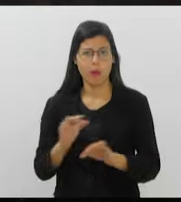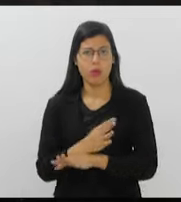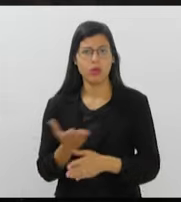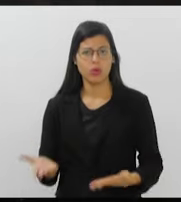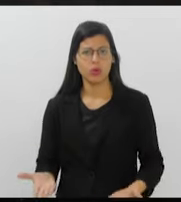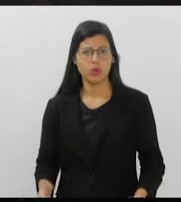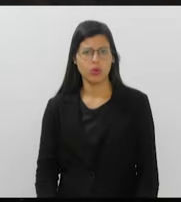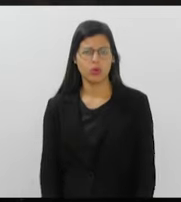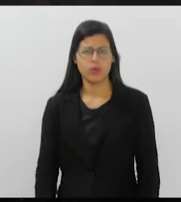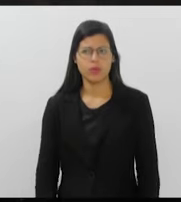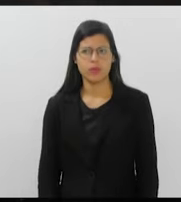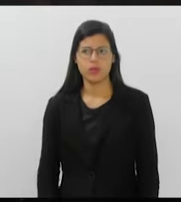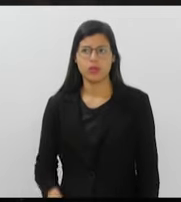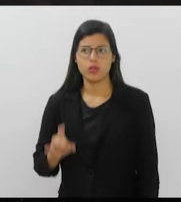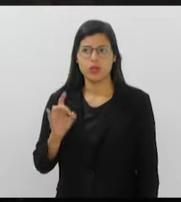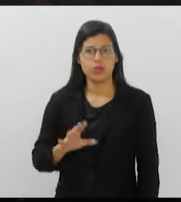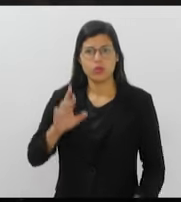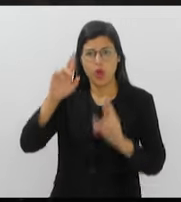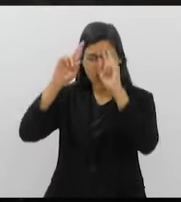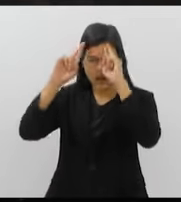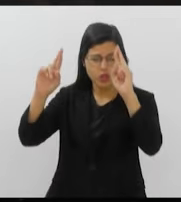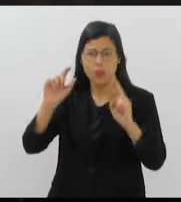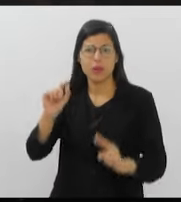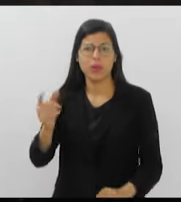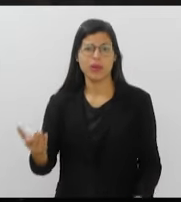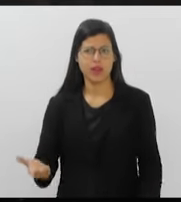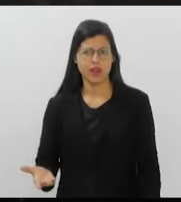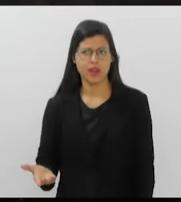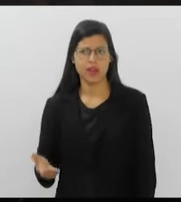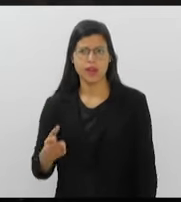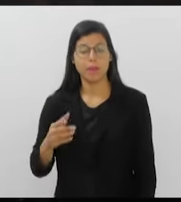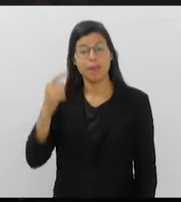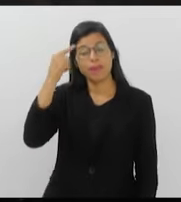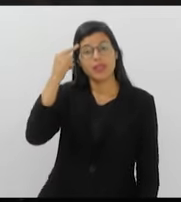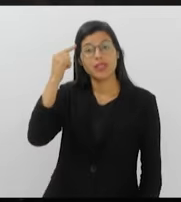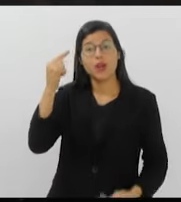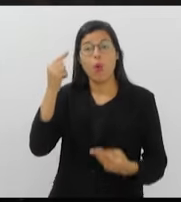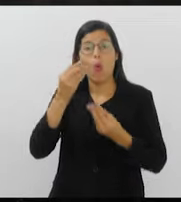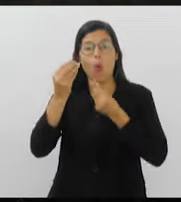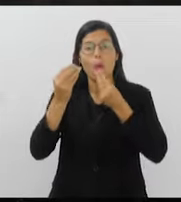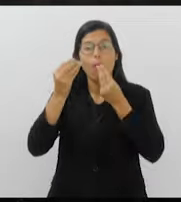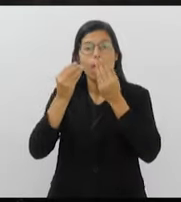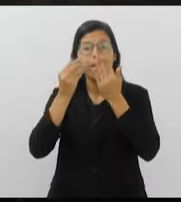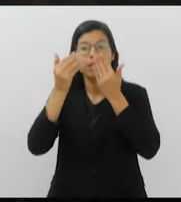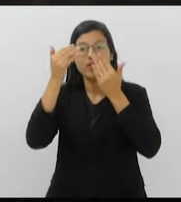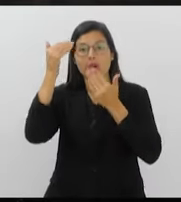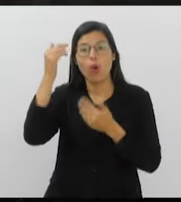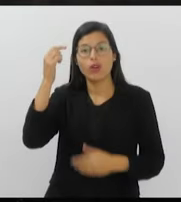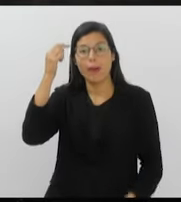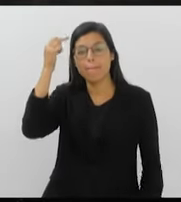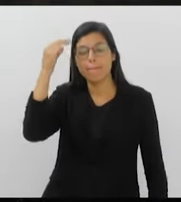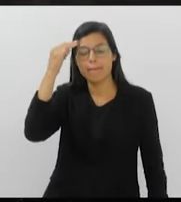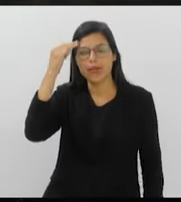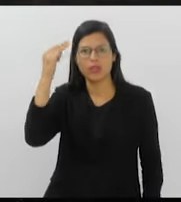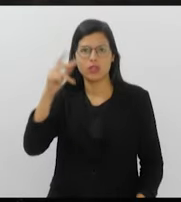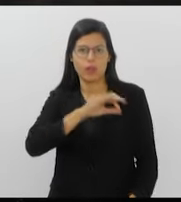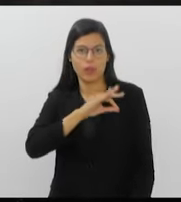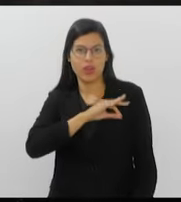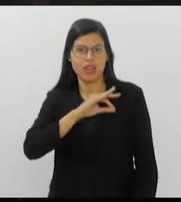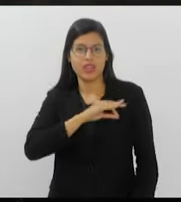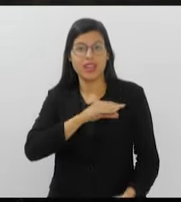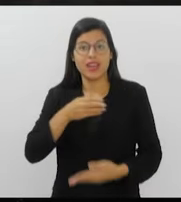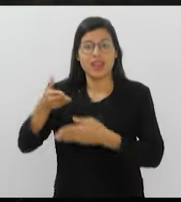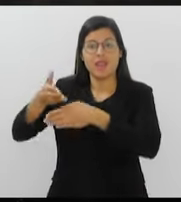respeitam. É só isso que respeitam. Vocês imaginam o psicológico do polícia que vai participar de uma operação que vai agora para a favela da